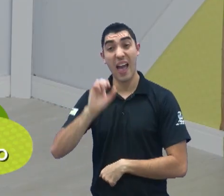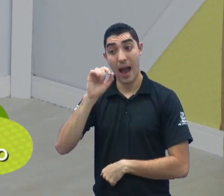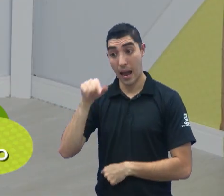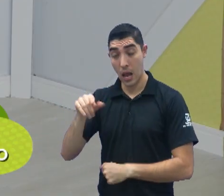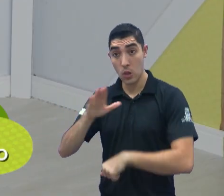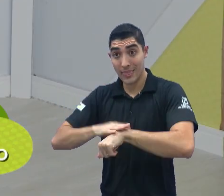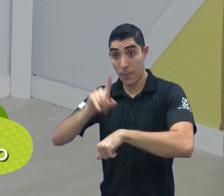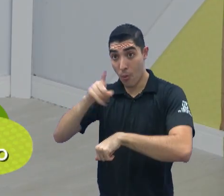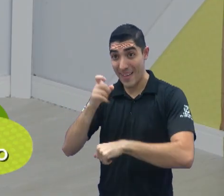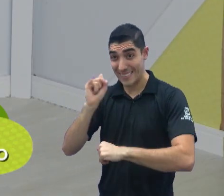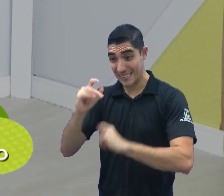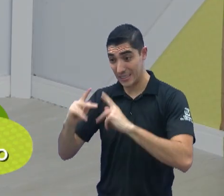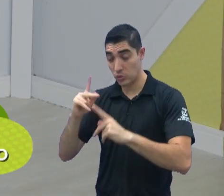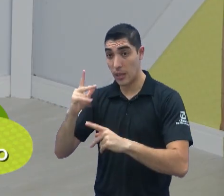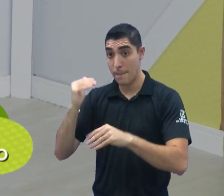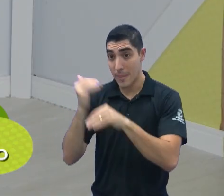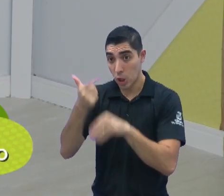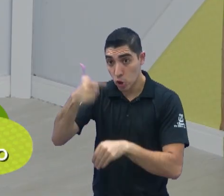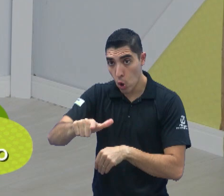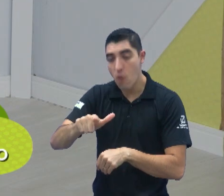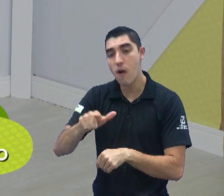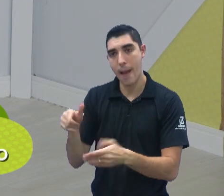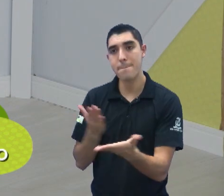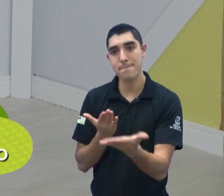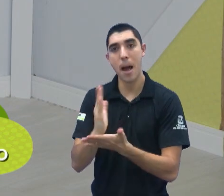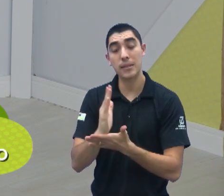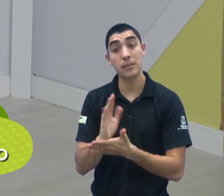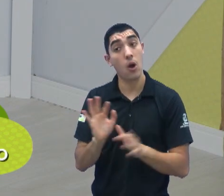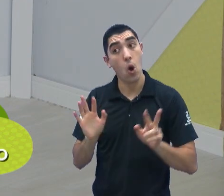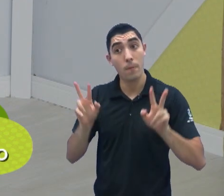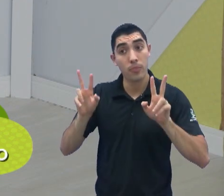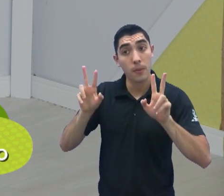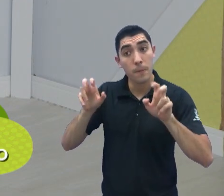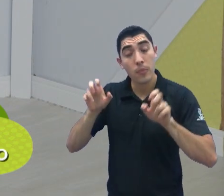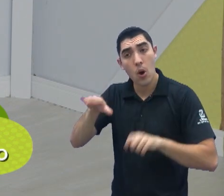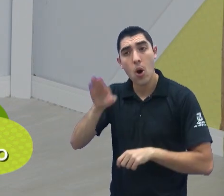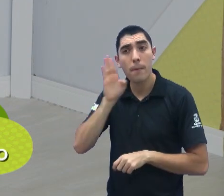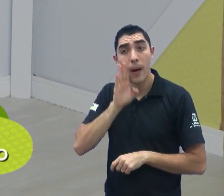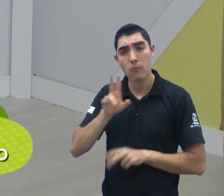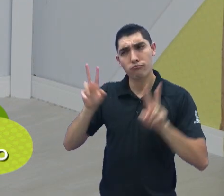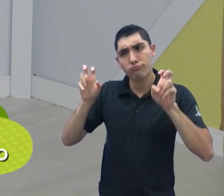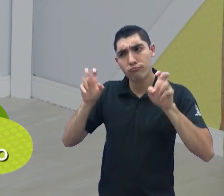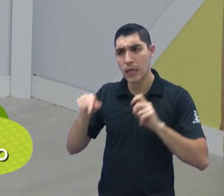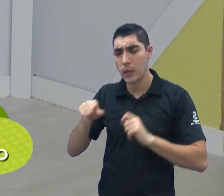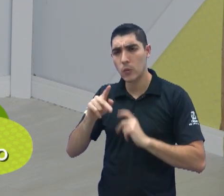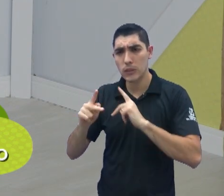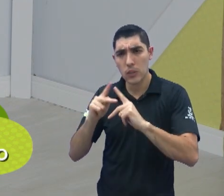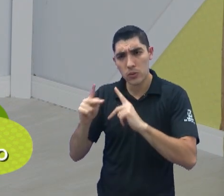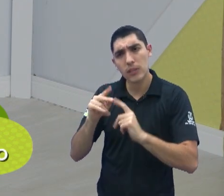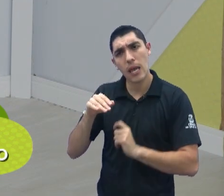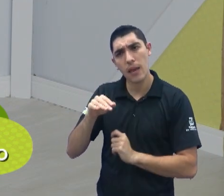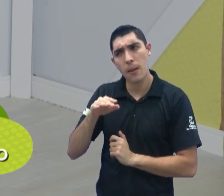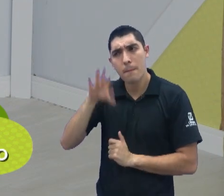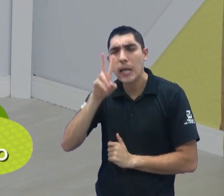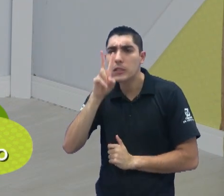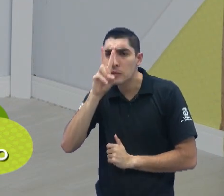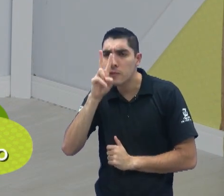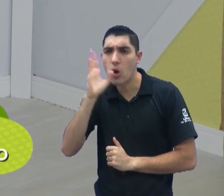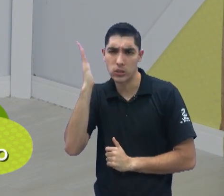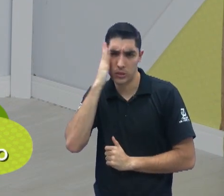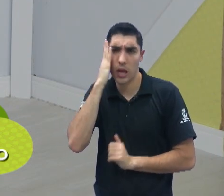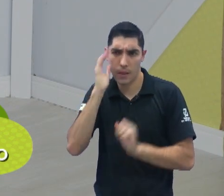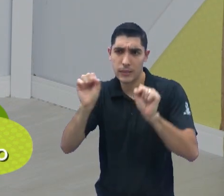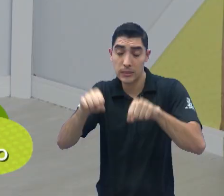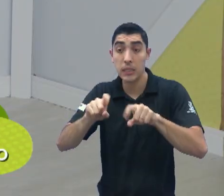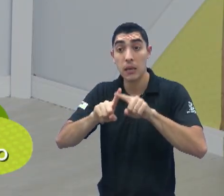Em princípio, Paulito, São José está com a faca e o queijo na mão, porque o São José é uma melhor equipe que a São Carlense, já venceu lá em São Carlos,